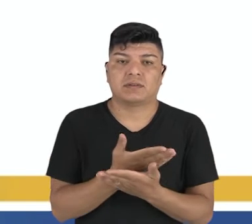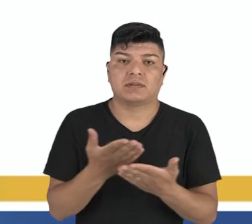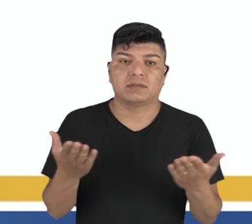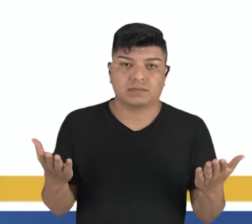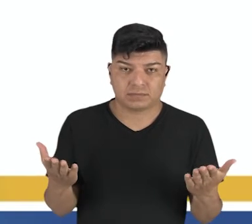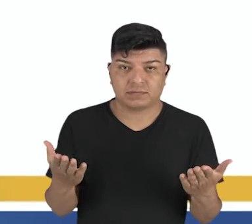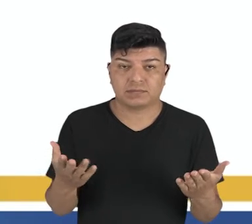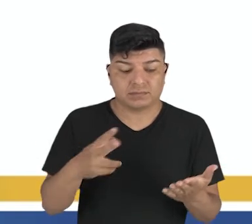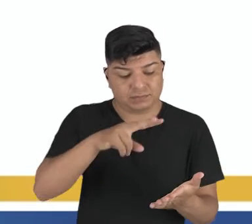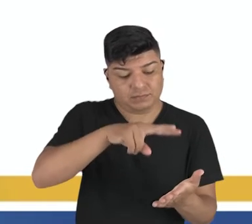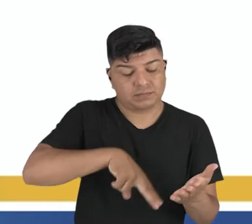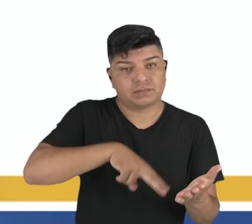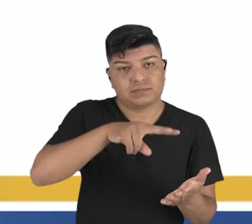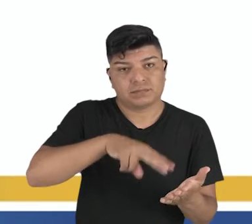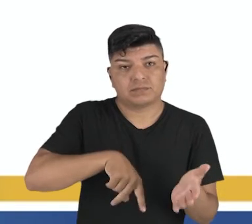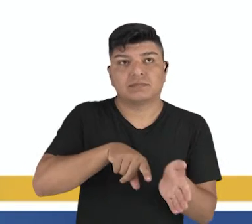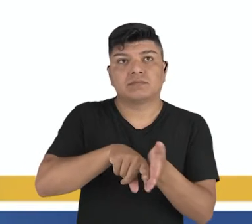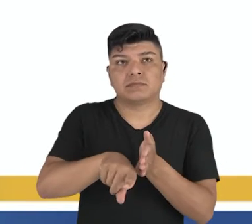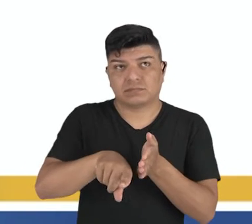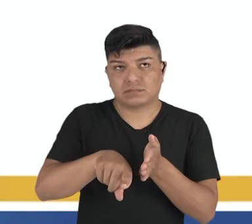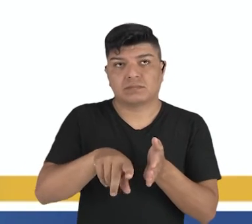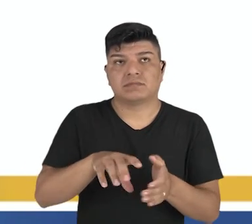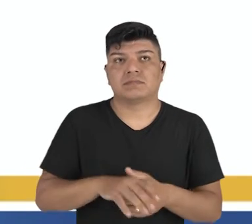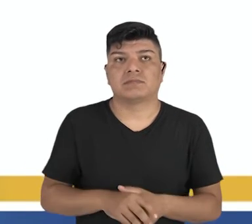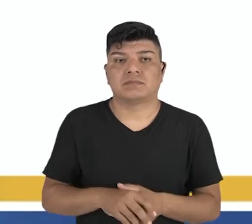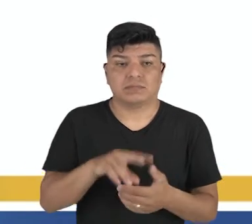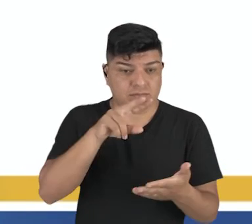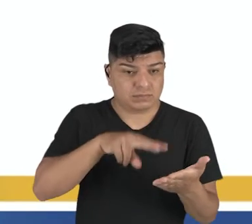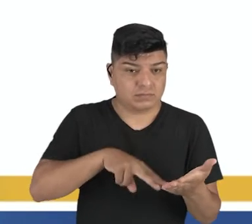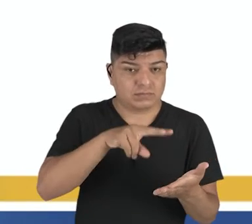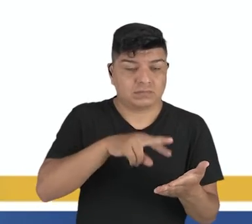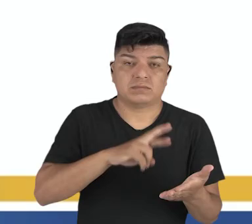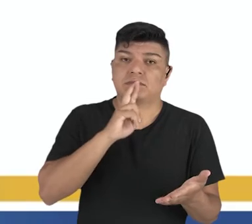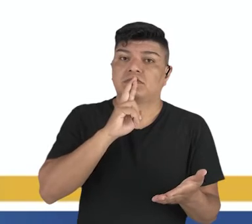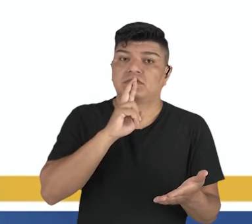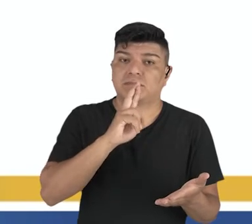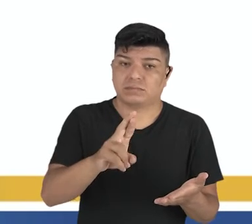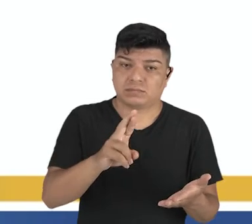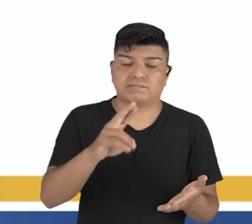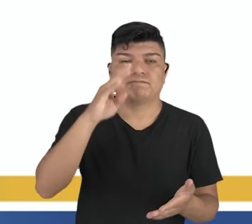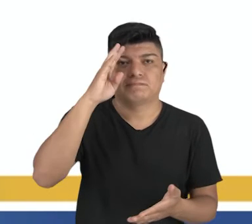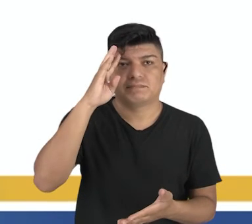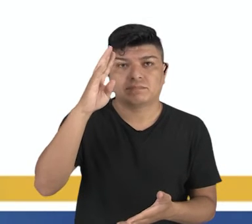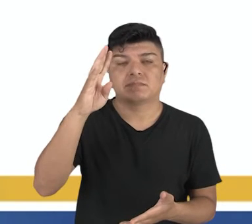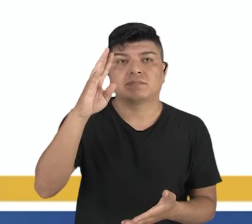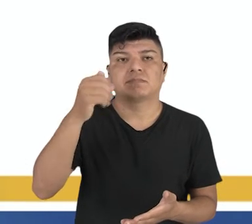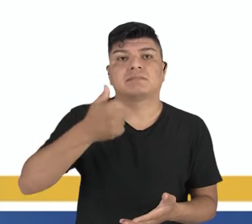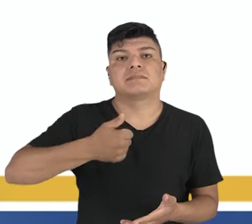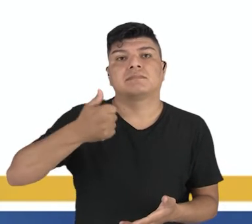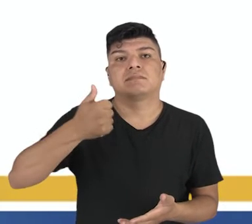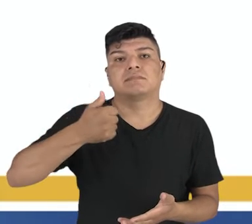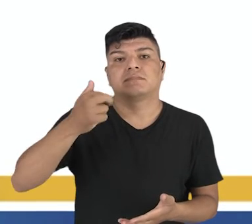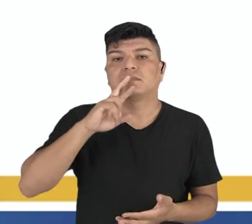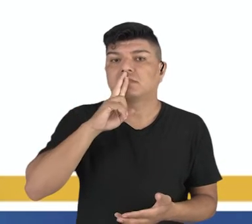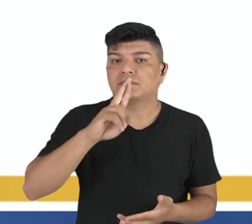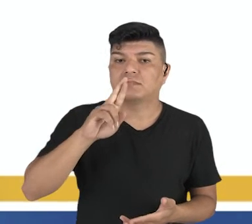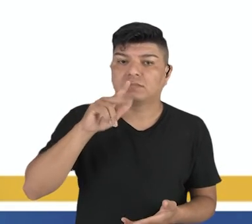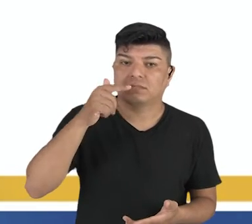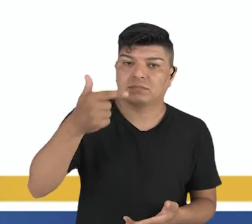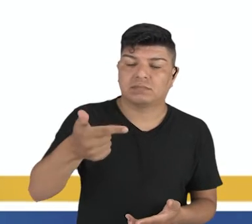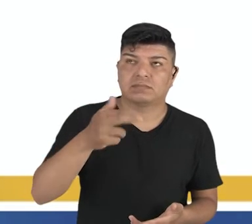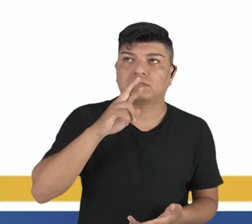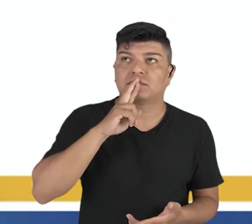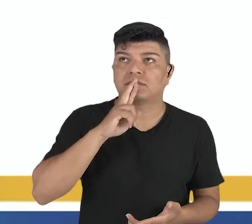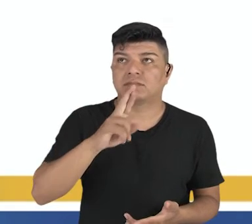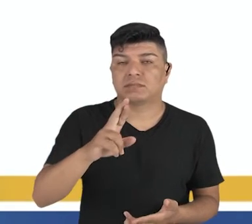façam? Vocês vão ler esse questionário aí, vão ler, responder e refletir. Primeiro vocês respondam. Depois de vocês